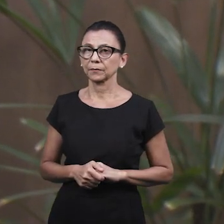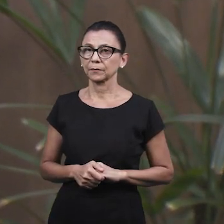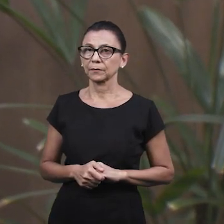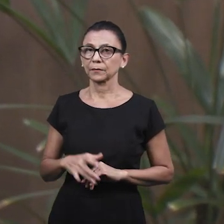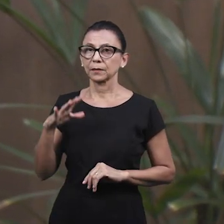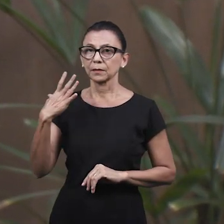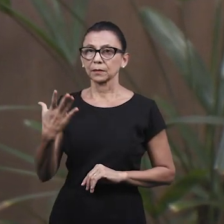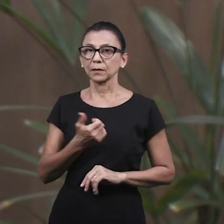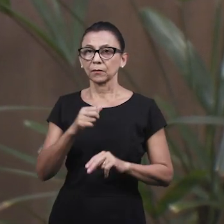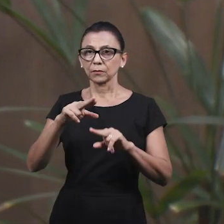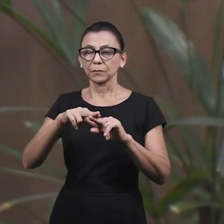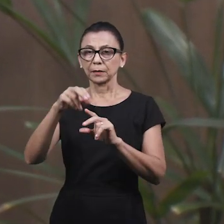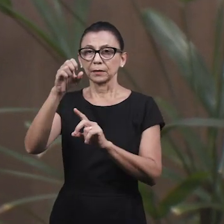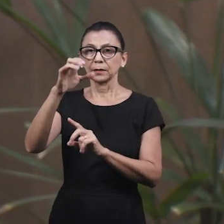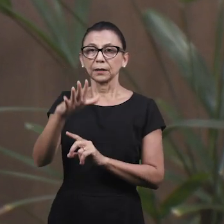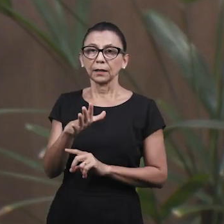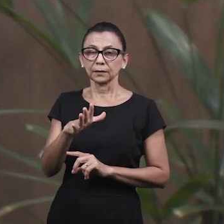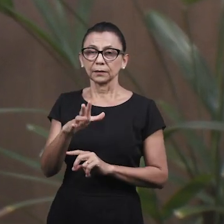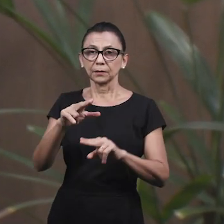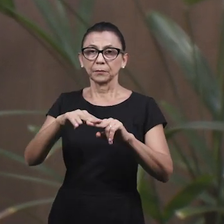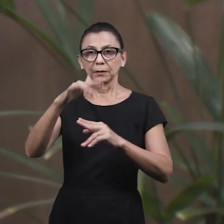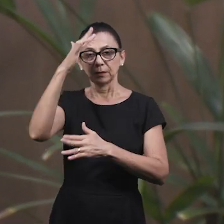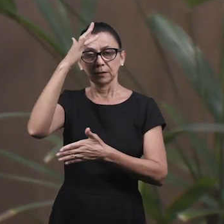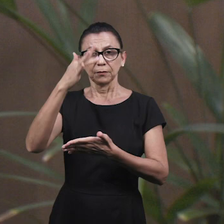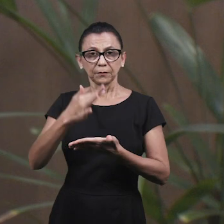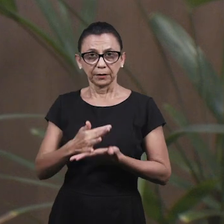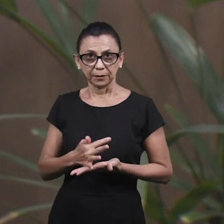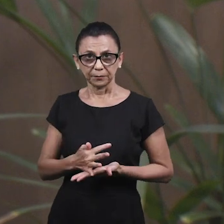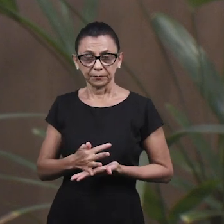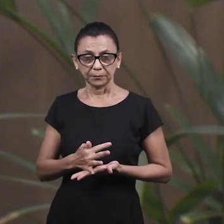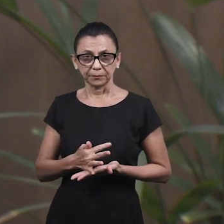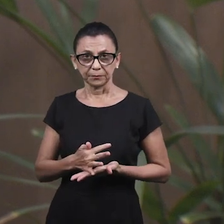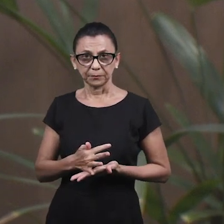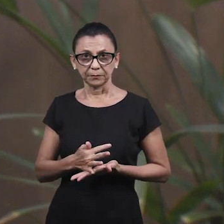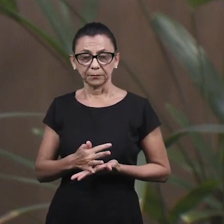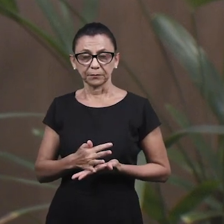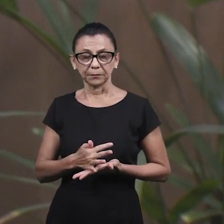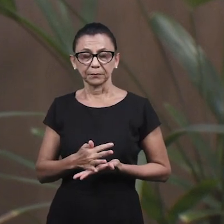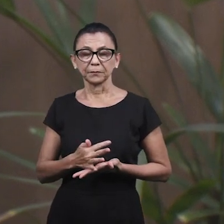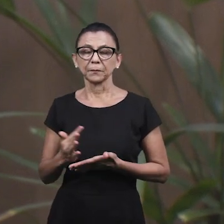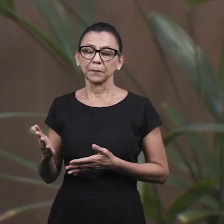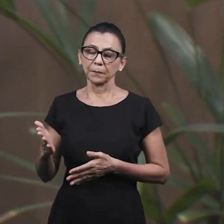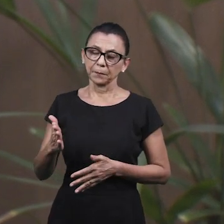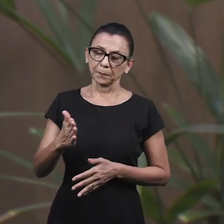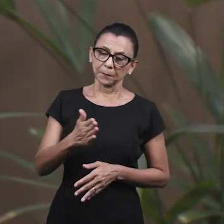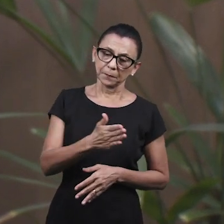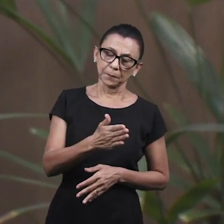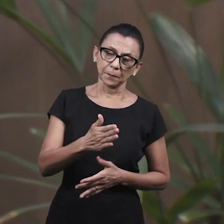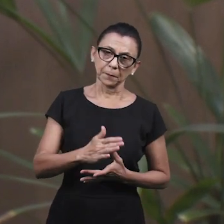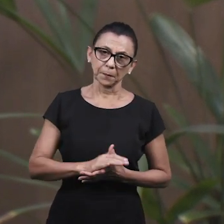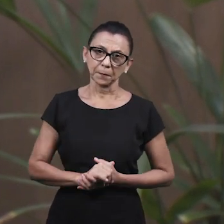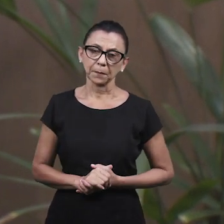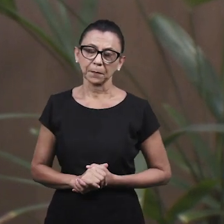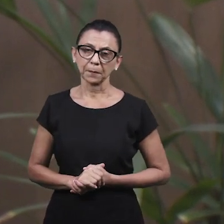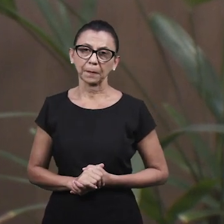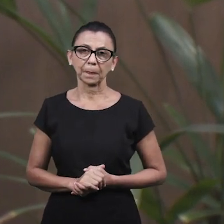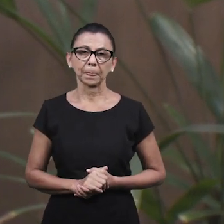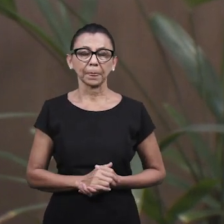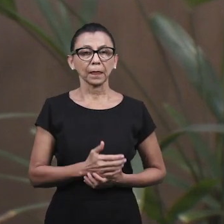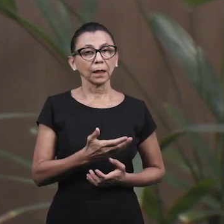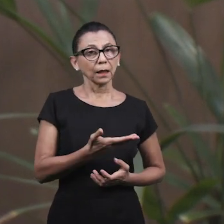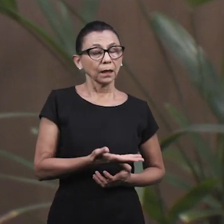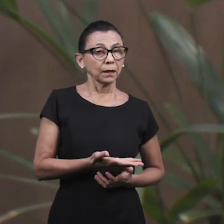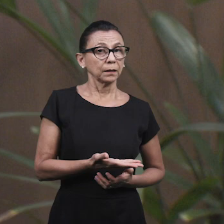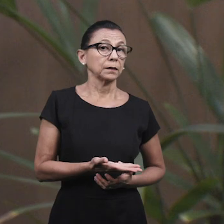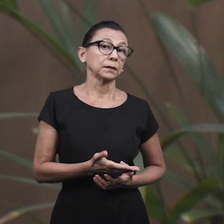usou. Então, o que o adversário fez? Ele pega essa fé, que é a fé genuína